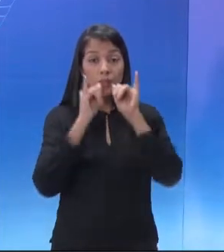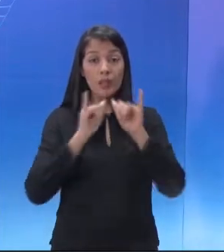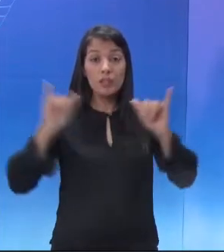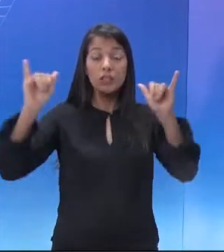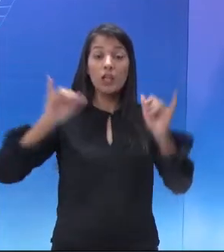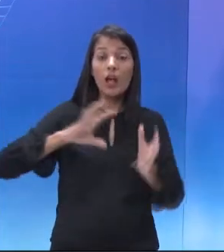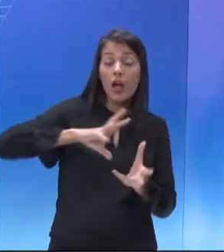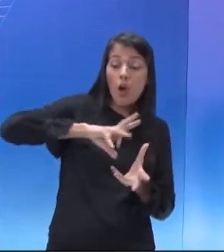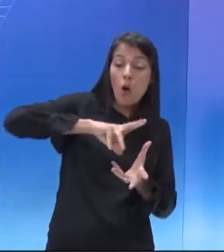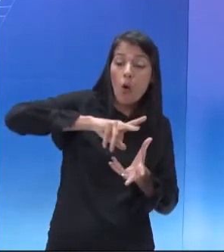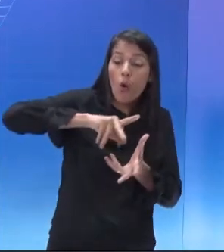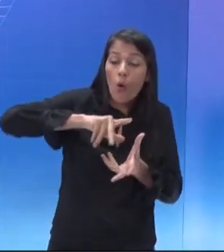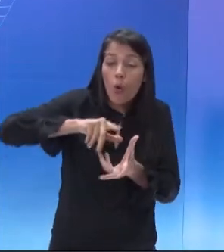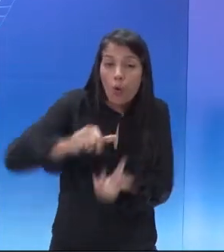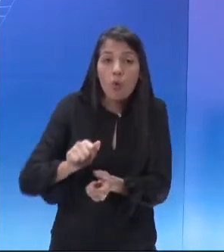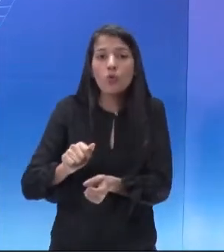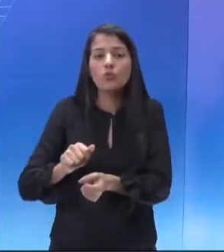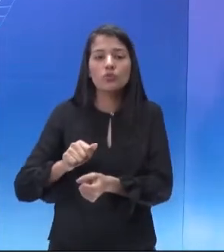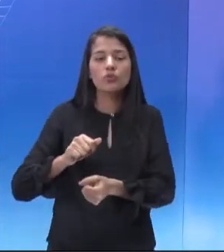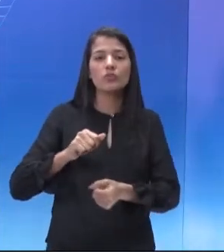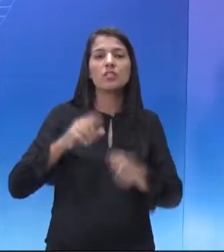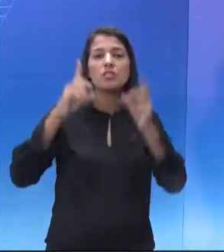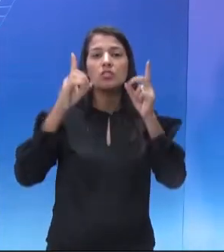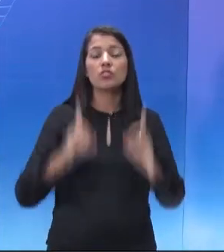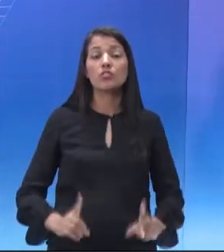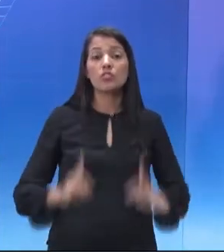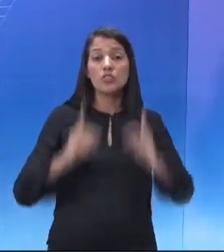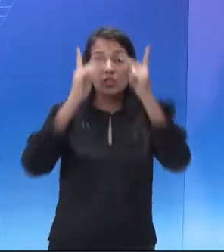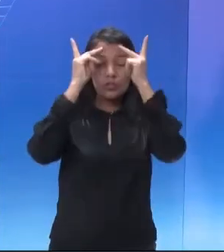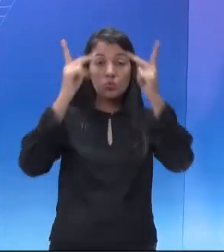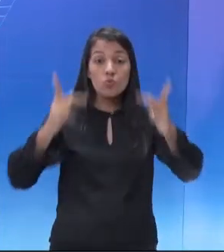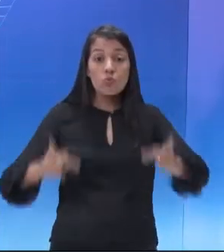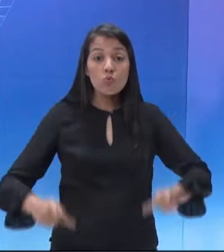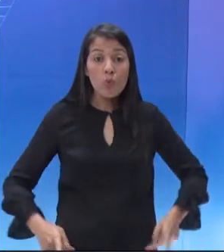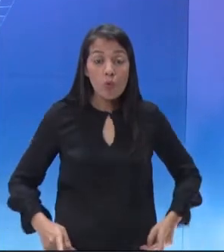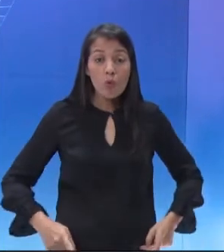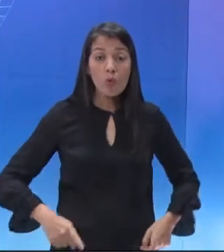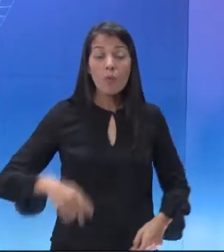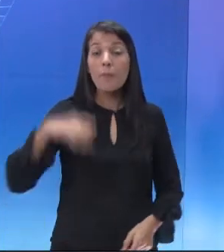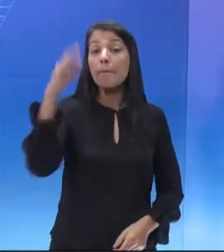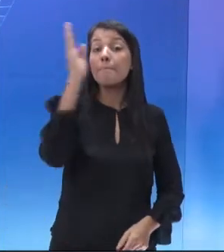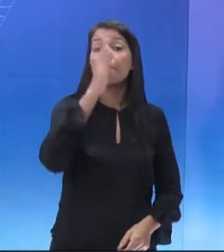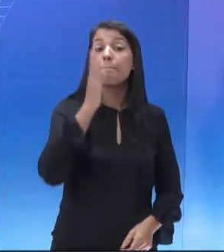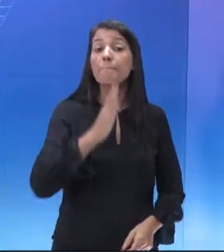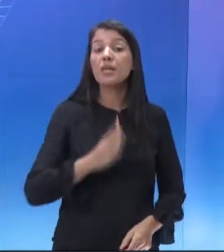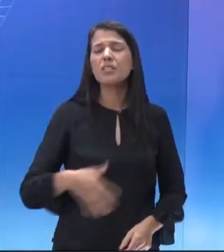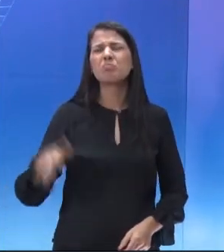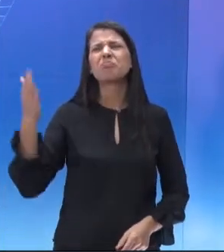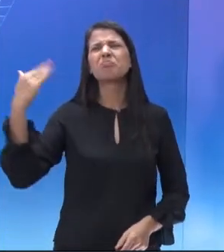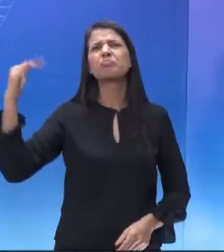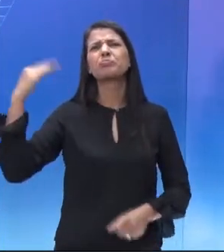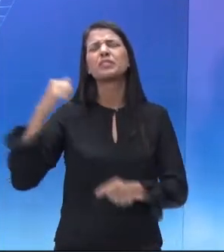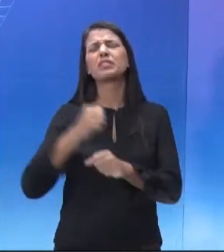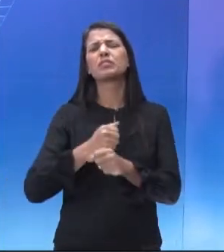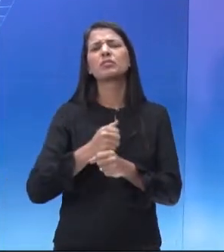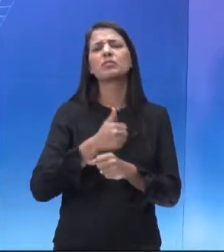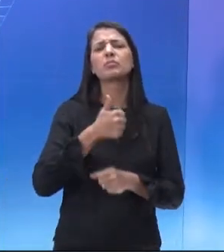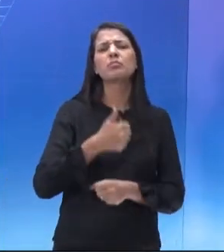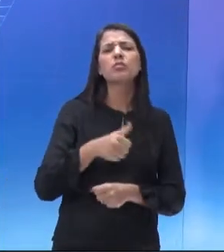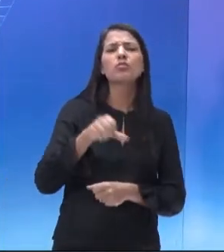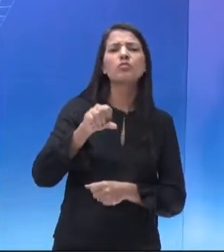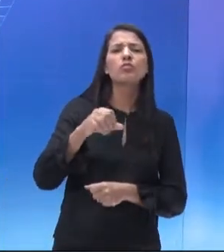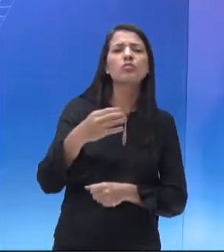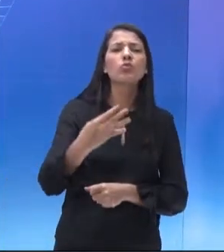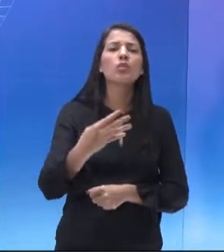Humanos, não é? O que é signatário, professor? O governo brasileiro, o Estado brasileiro, um dia, 1948, na criação da